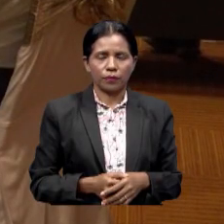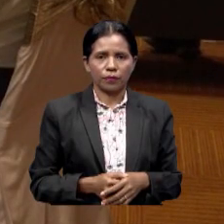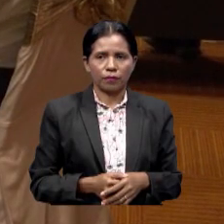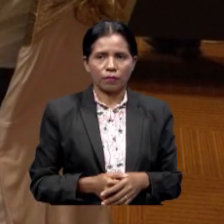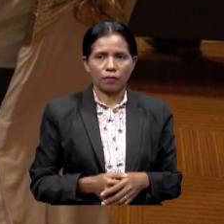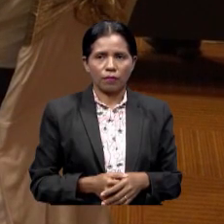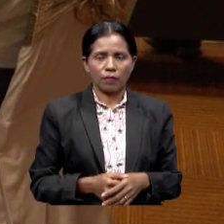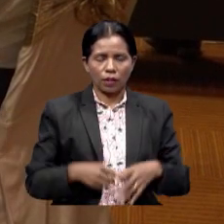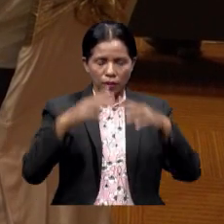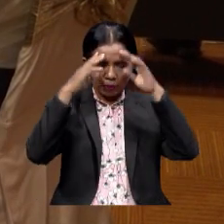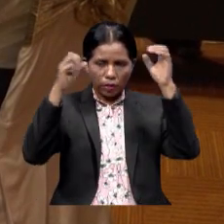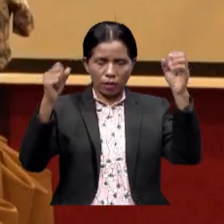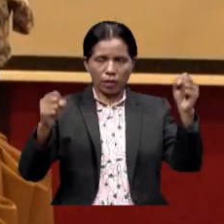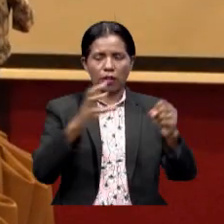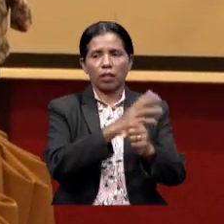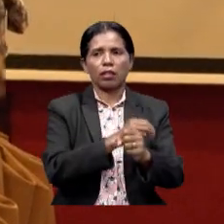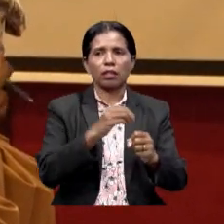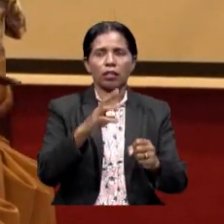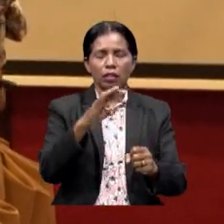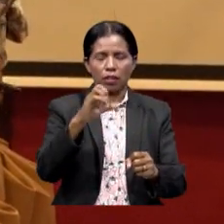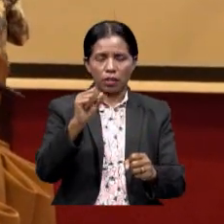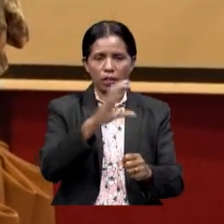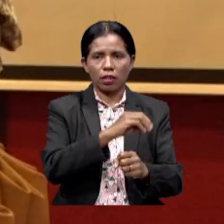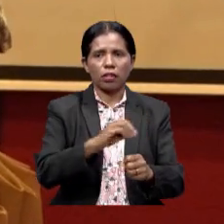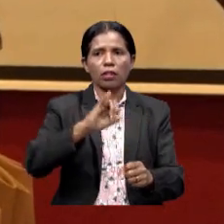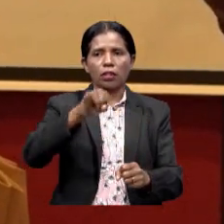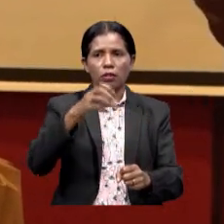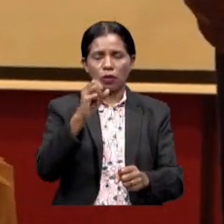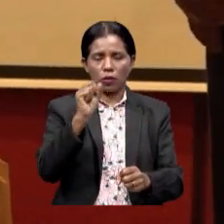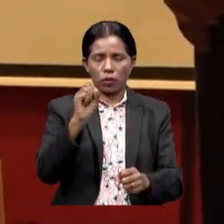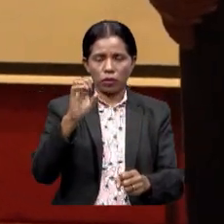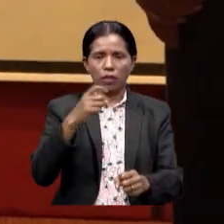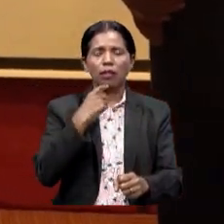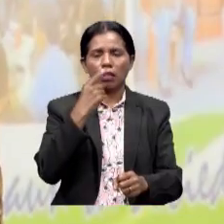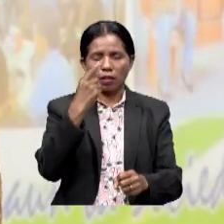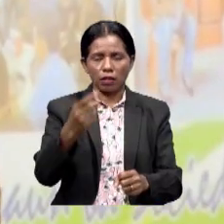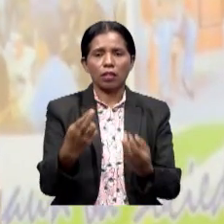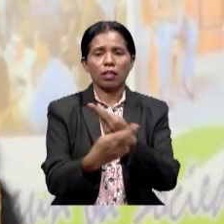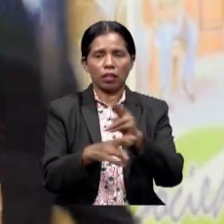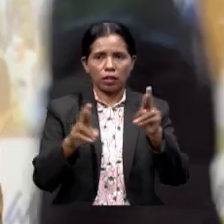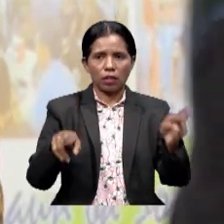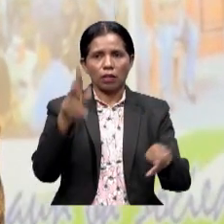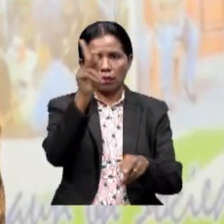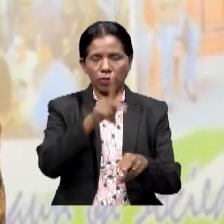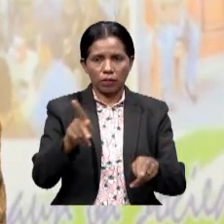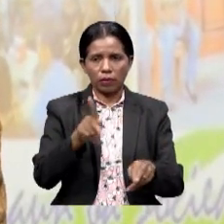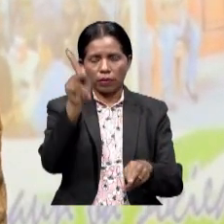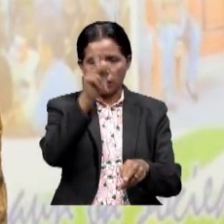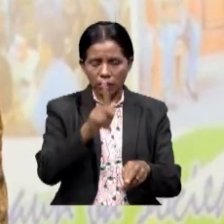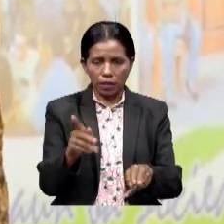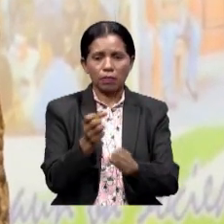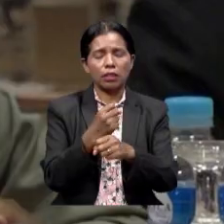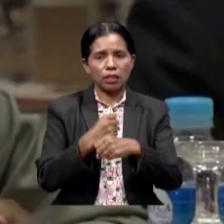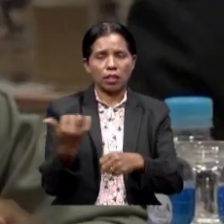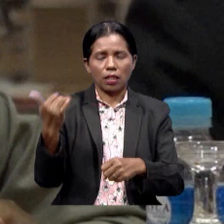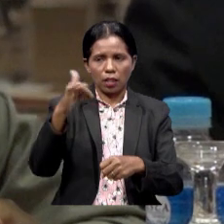Presidente Matadalan survei no Research Instituto José Maria Guterres Ateten, resultado pesquisa nebe sirhalone baseia